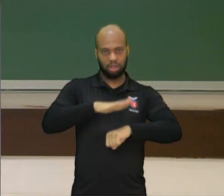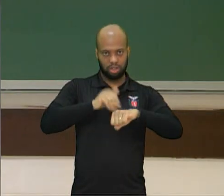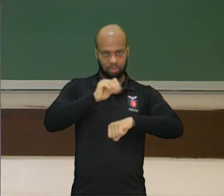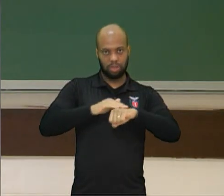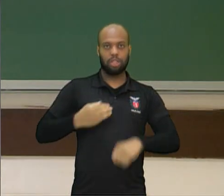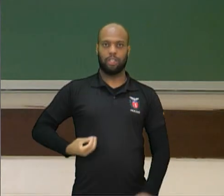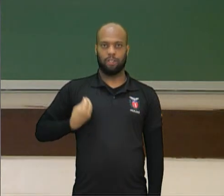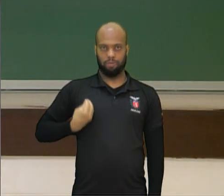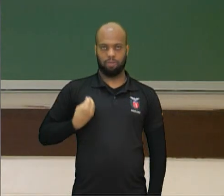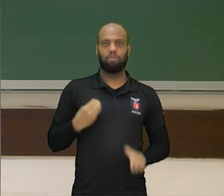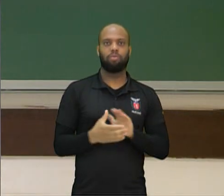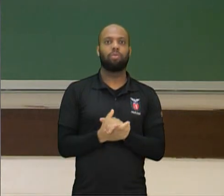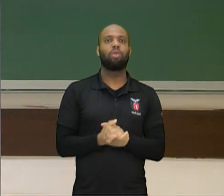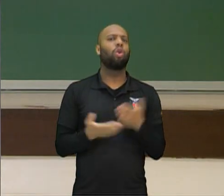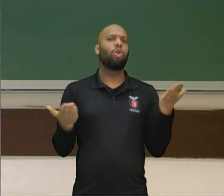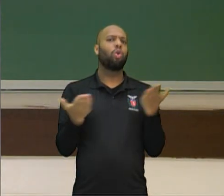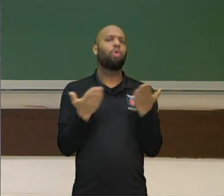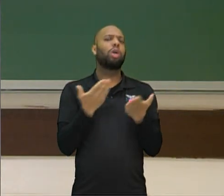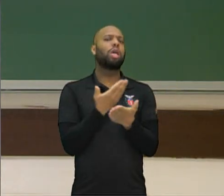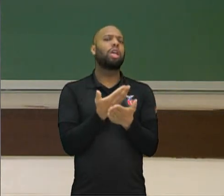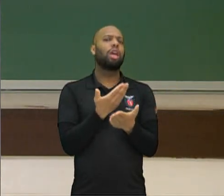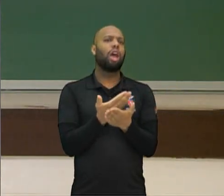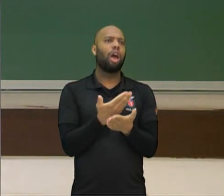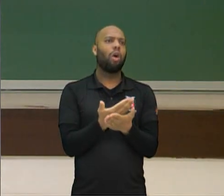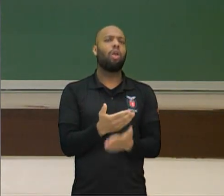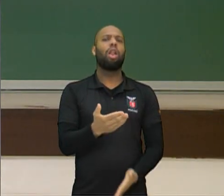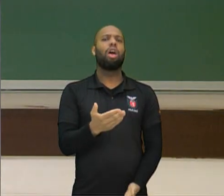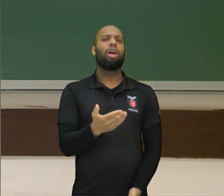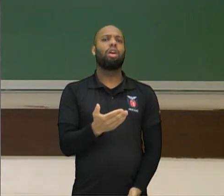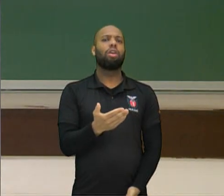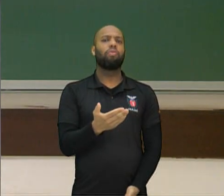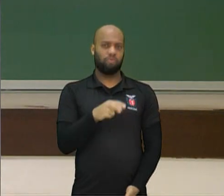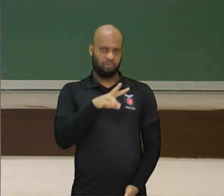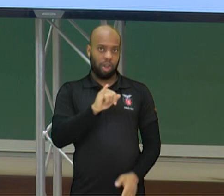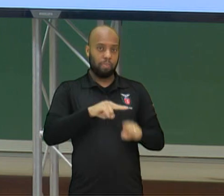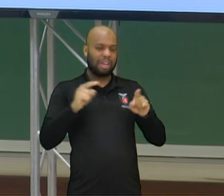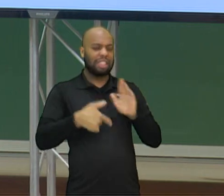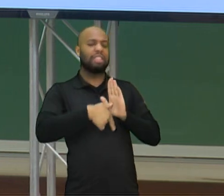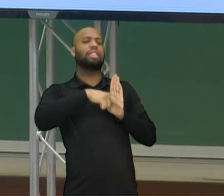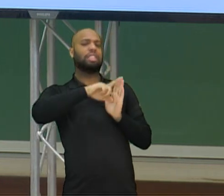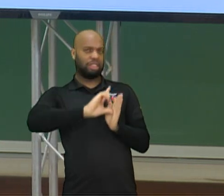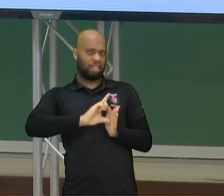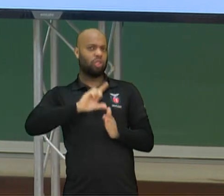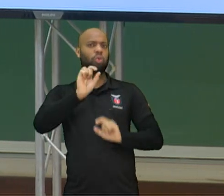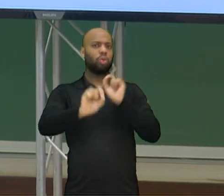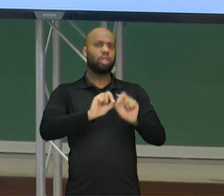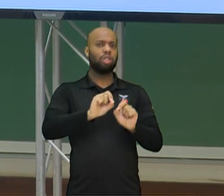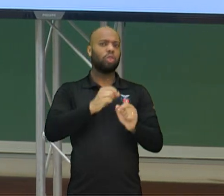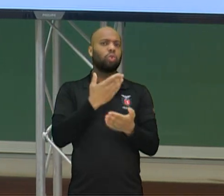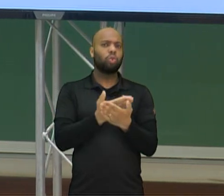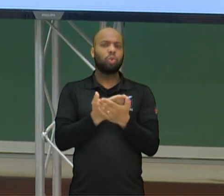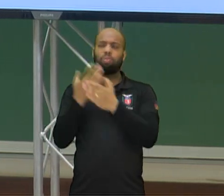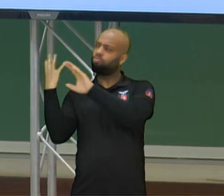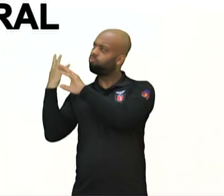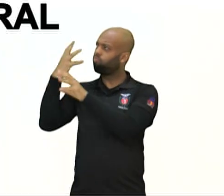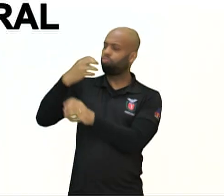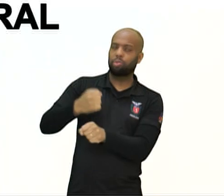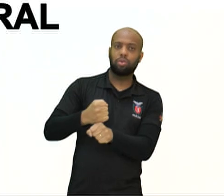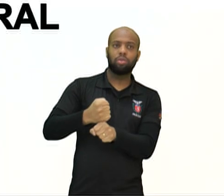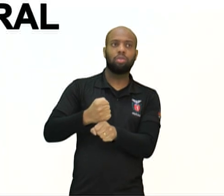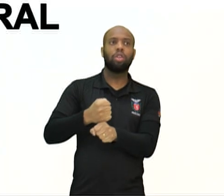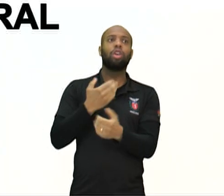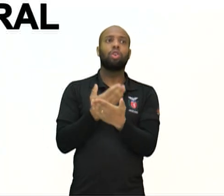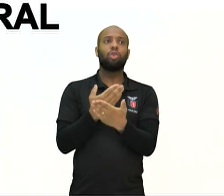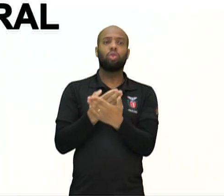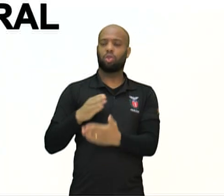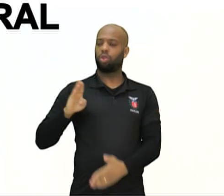Então, nesta aula de hoje, aliás, o que a gente viu na aula anterior? Na nossa aula anterior, nós estudamos